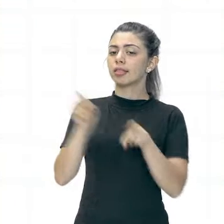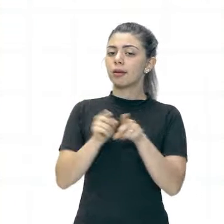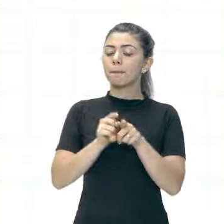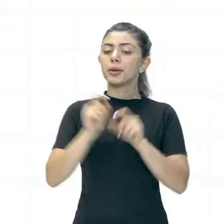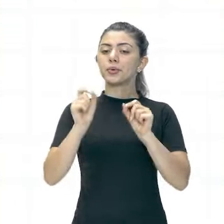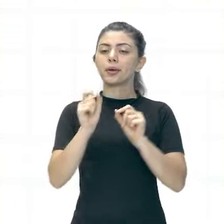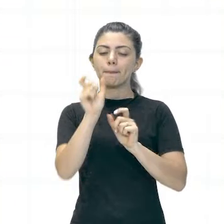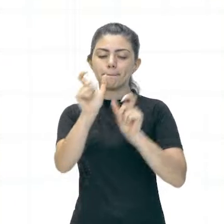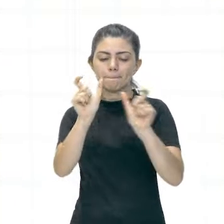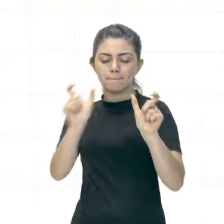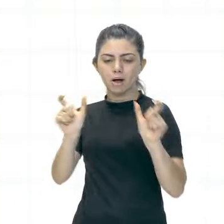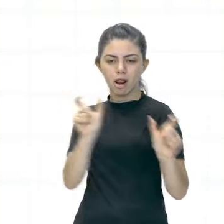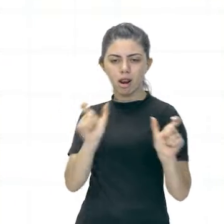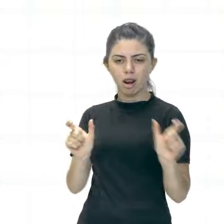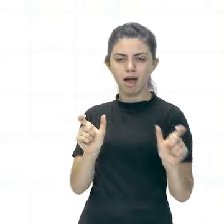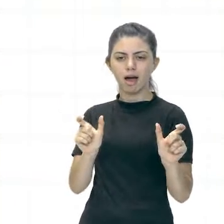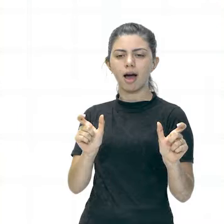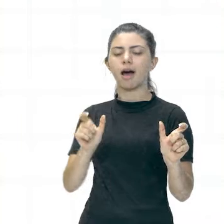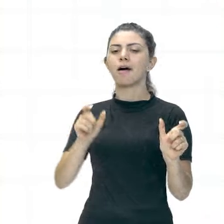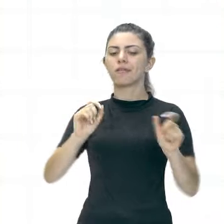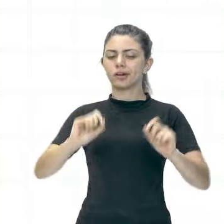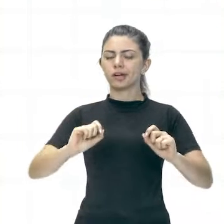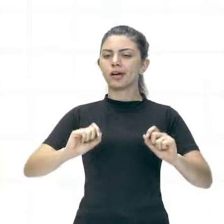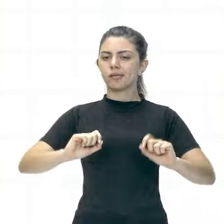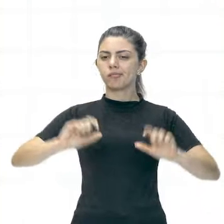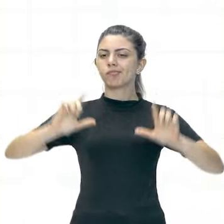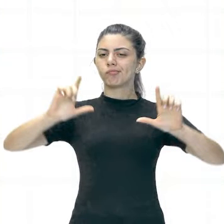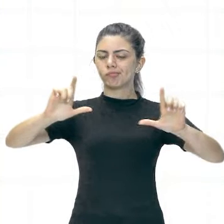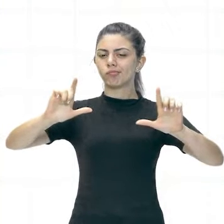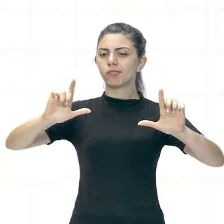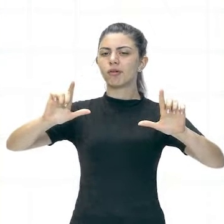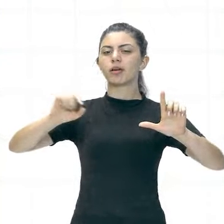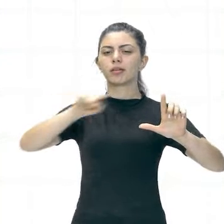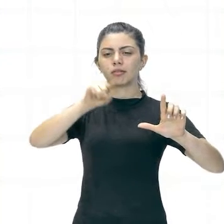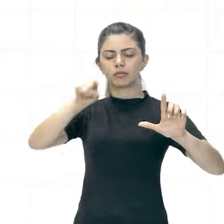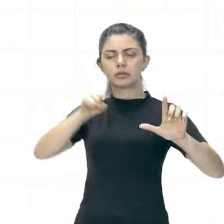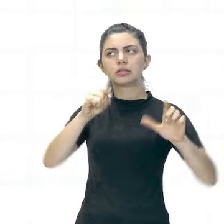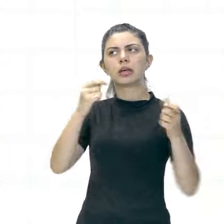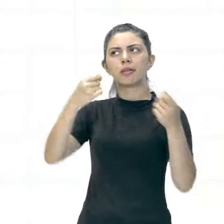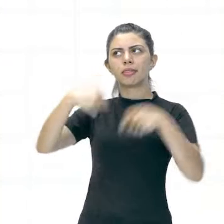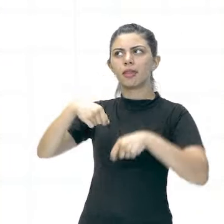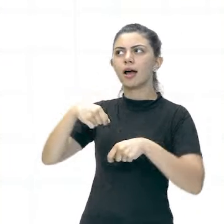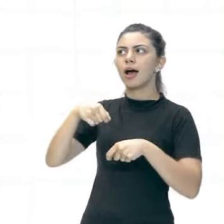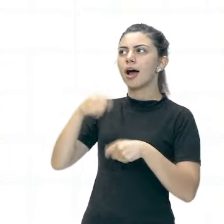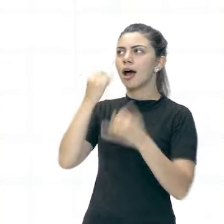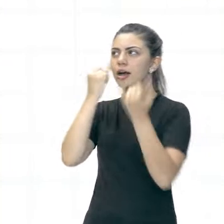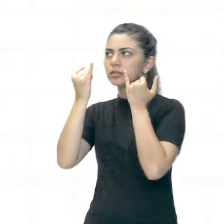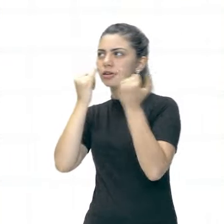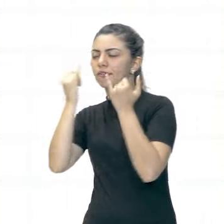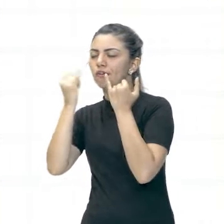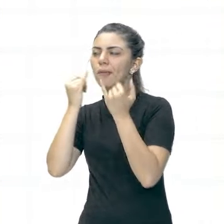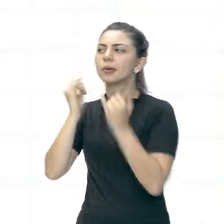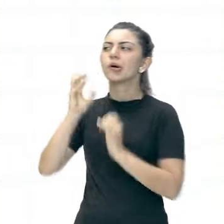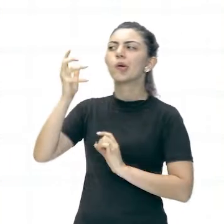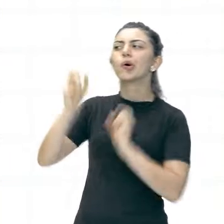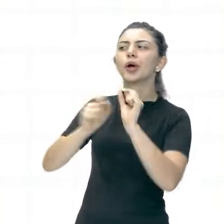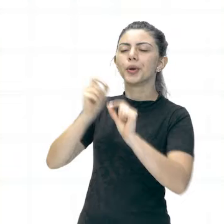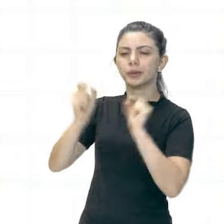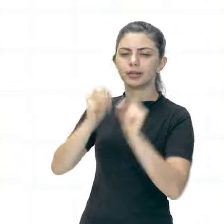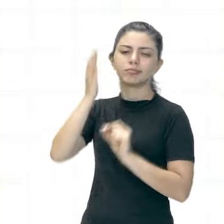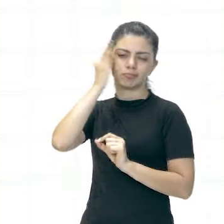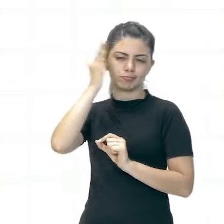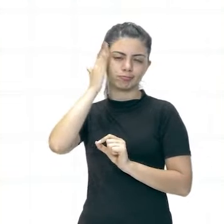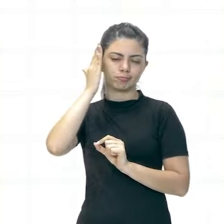palavras, em cartazes grandes. Então, daí você já pode tirar algumas ideias do que está acontecendo,